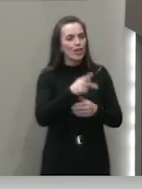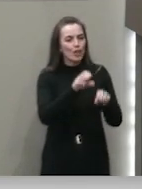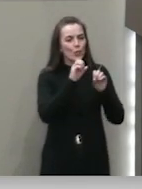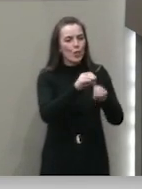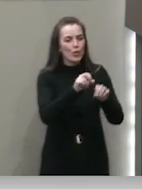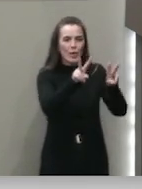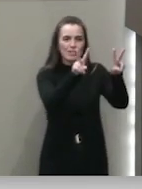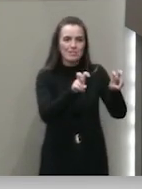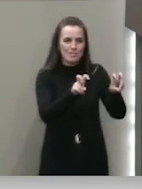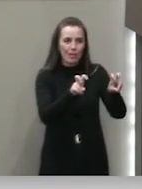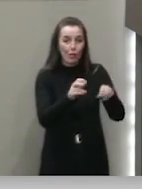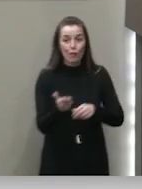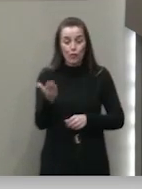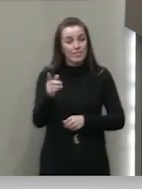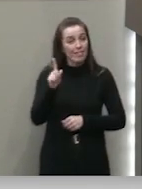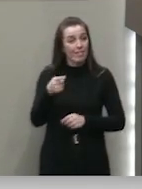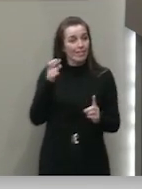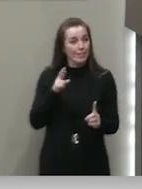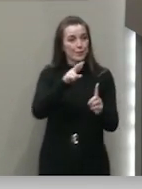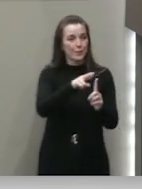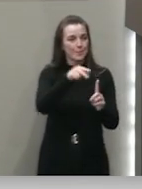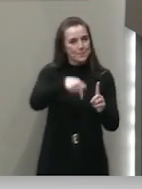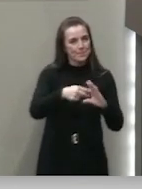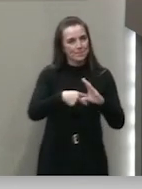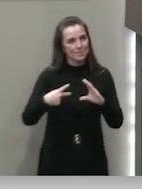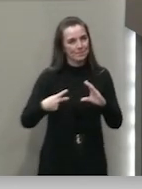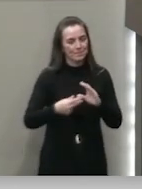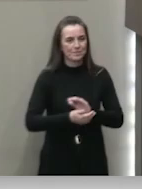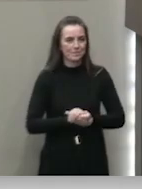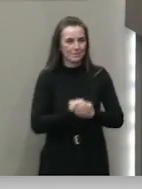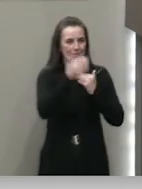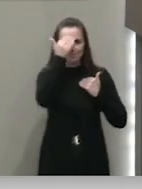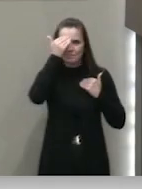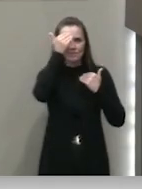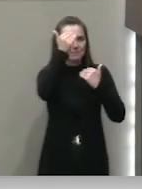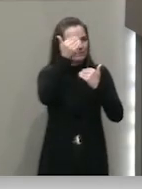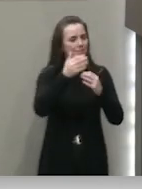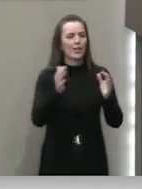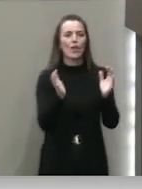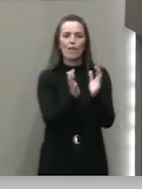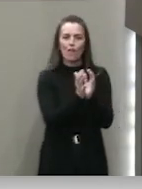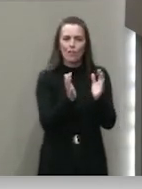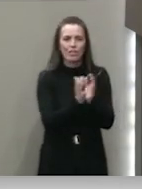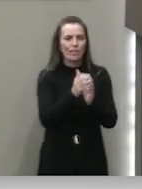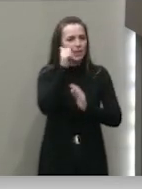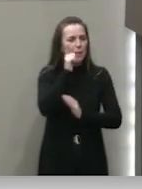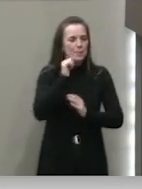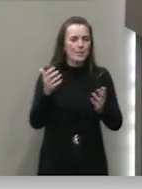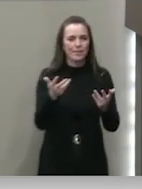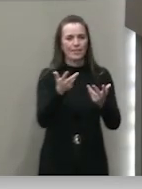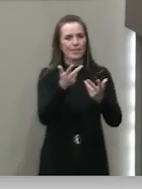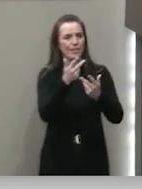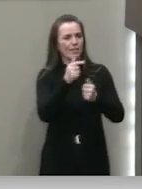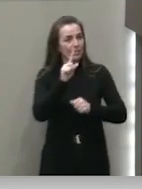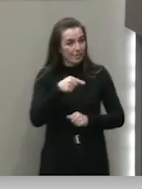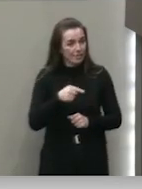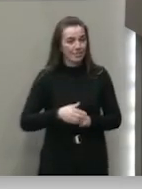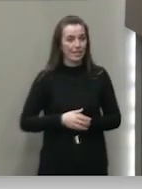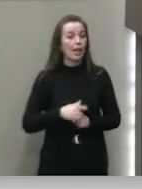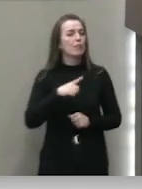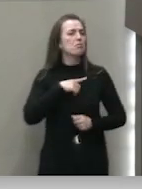nossa referência aqui dentro da Câmara de Vereadores. Agradeço pela colega que a senhora é. Temos